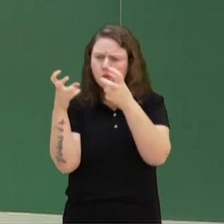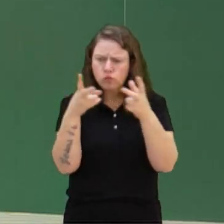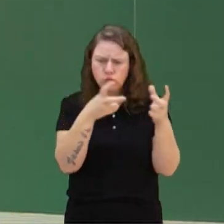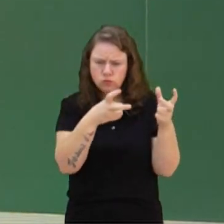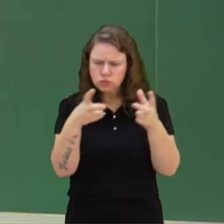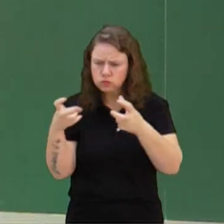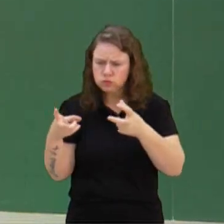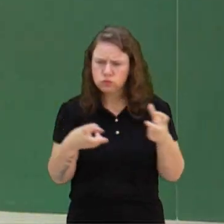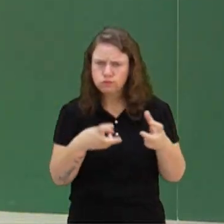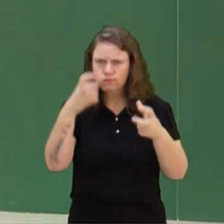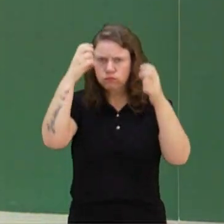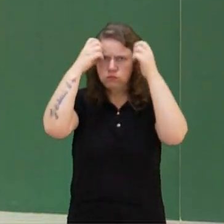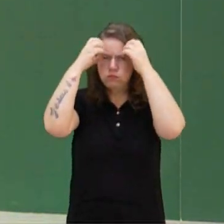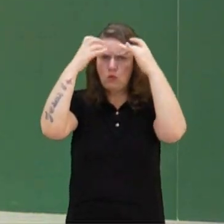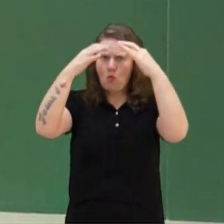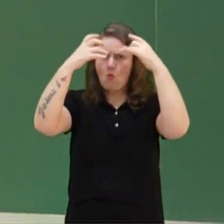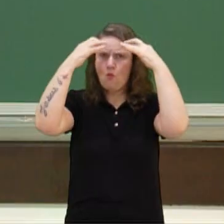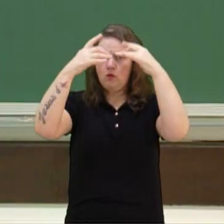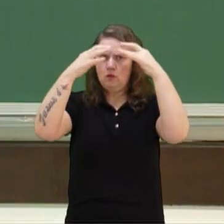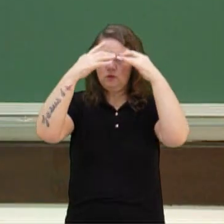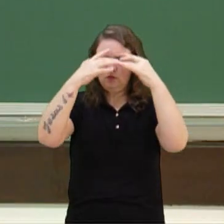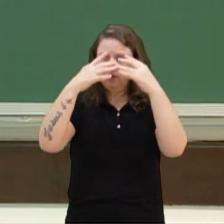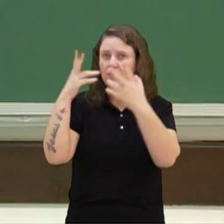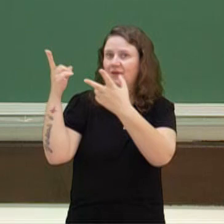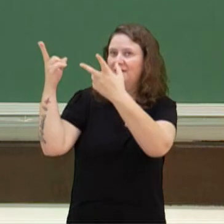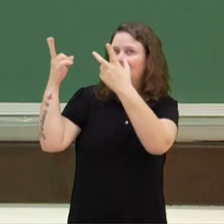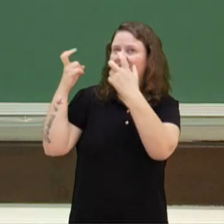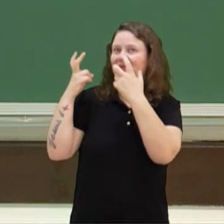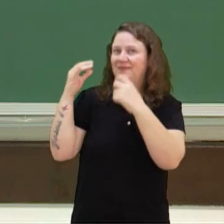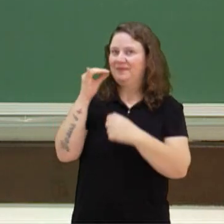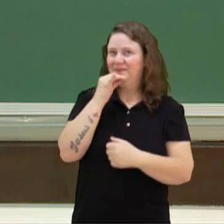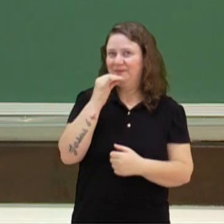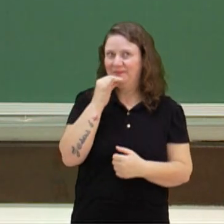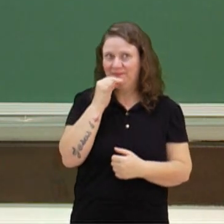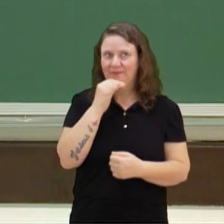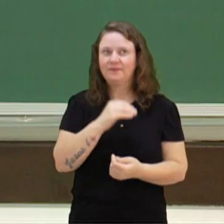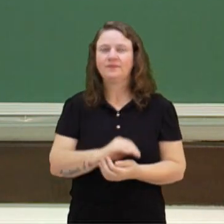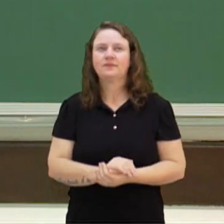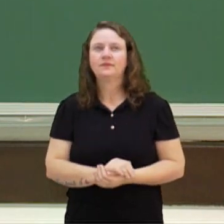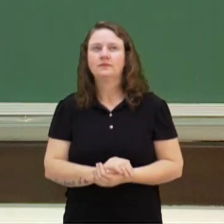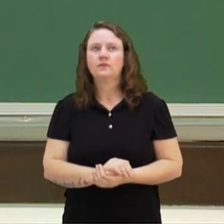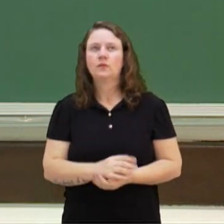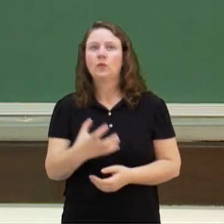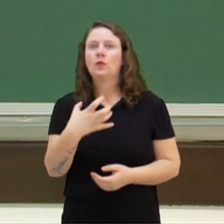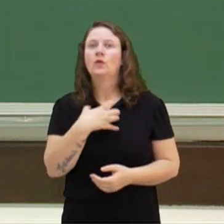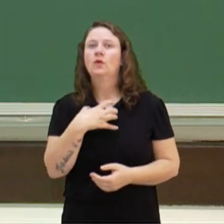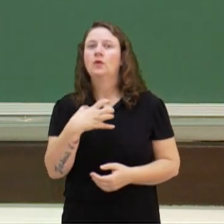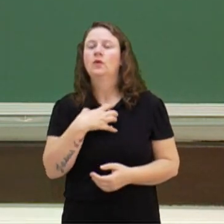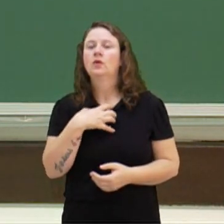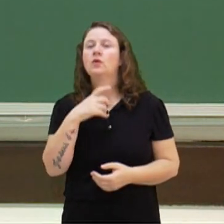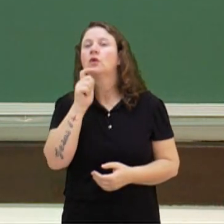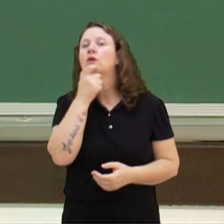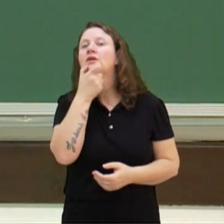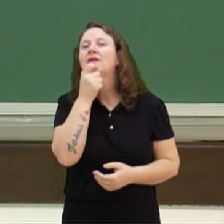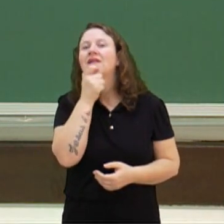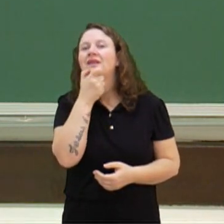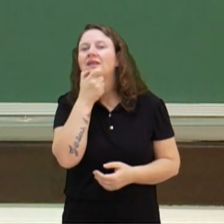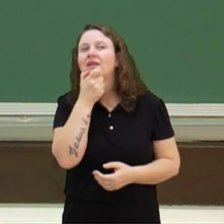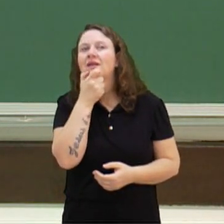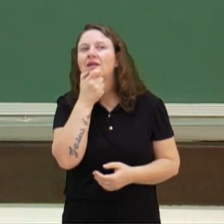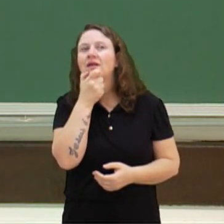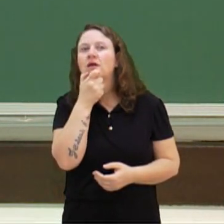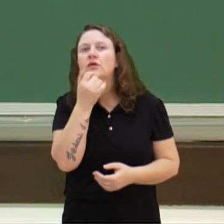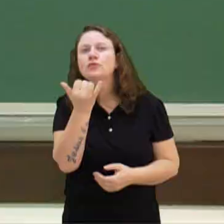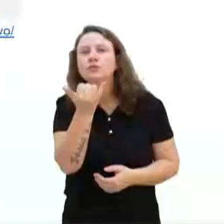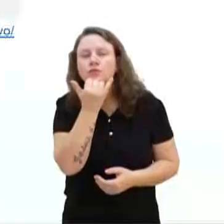as conexões. Observe, aqui esse é um exemplo do mapa conceitual em inglês, por exemplo. Não, em inglês não,